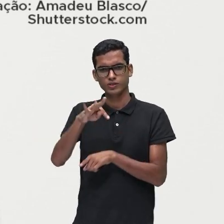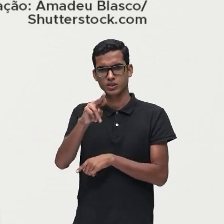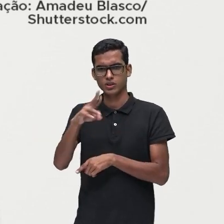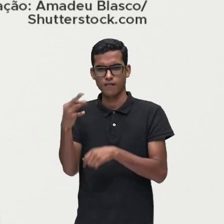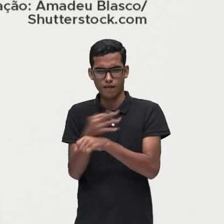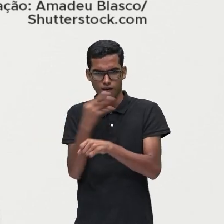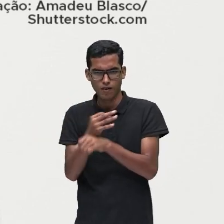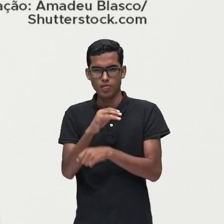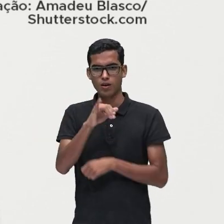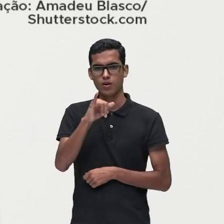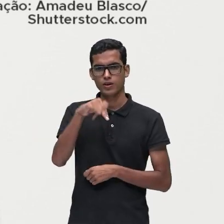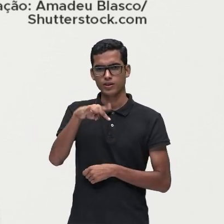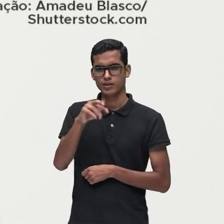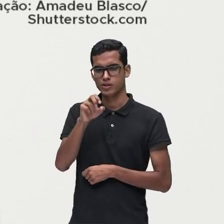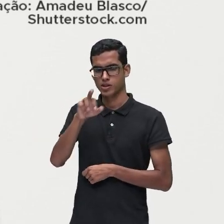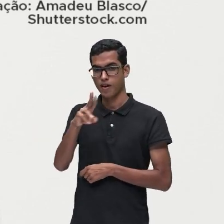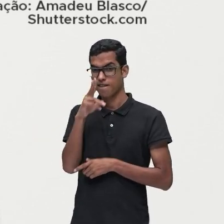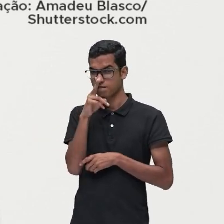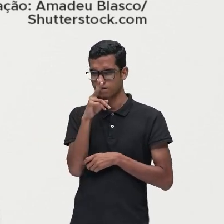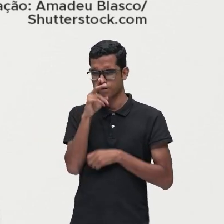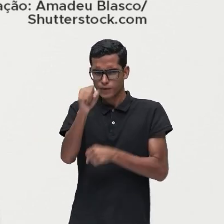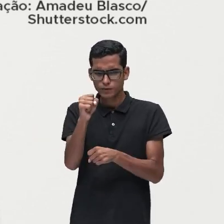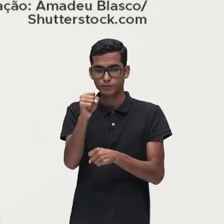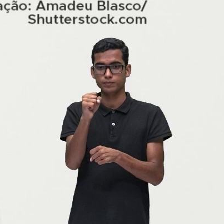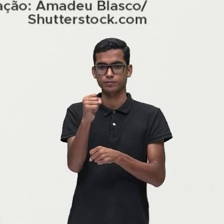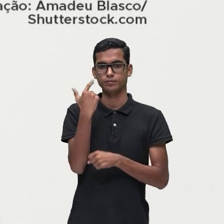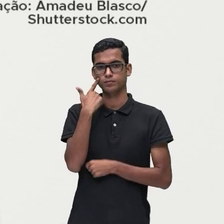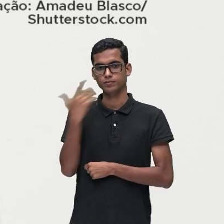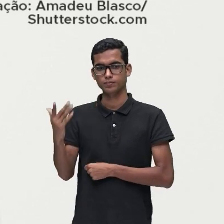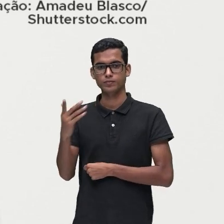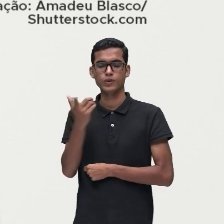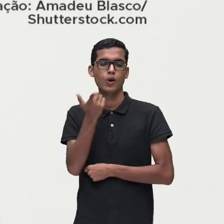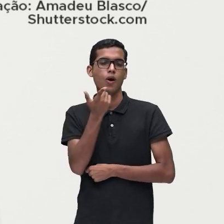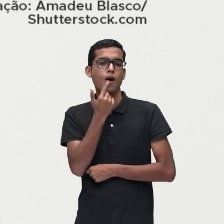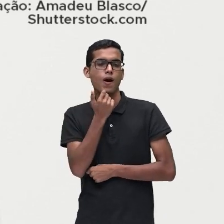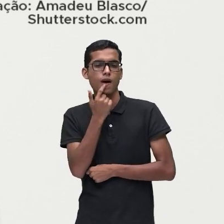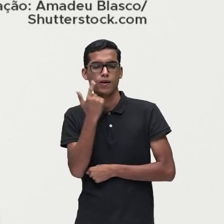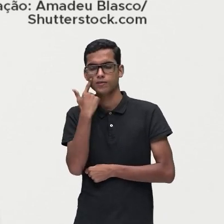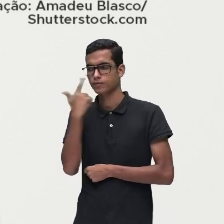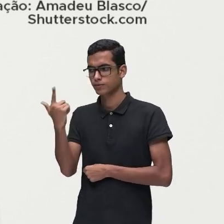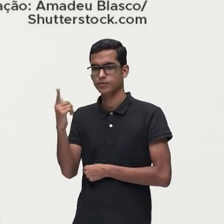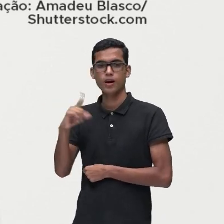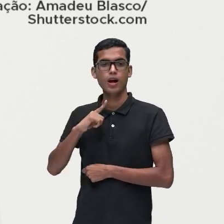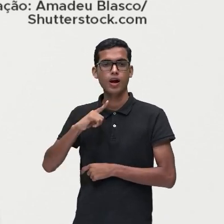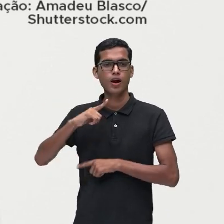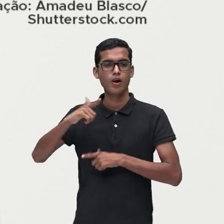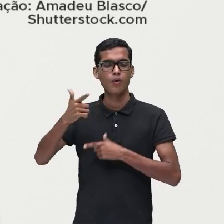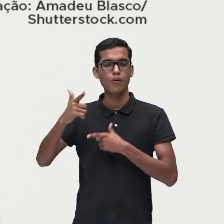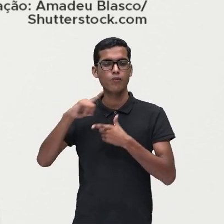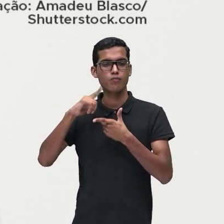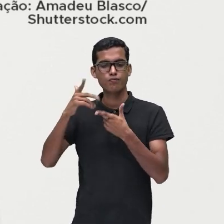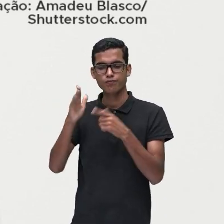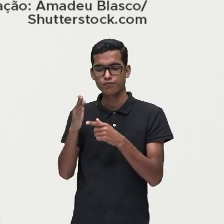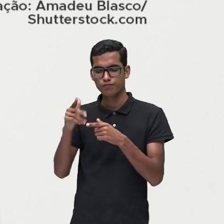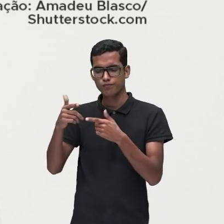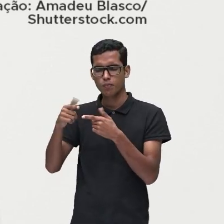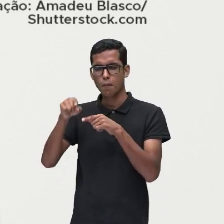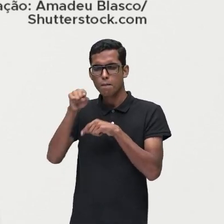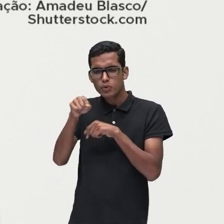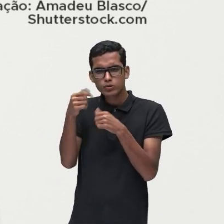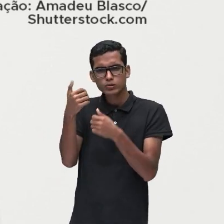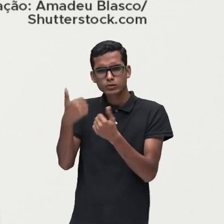interpotentes. Observem aqui, ó, o que está em vermelho é o ponto de apoio. Observem como esse ponto de apoio